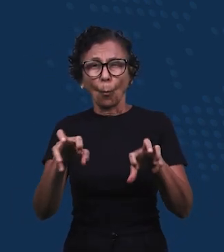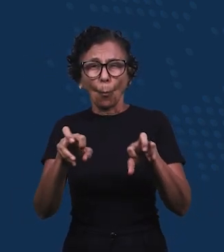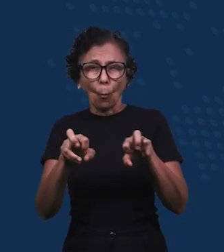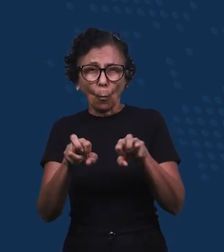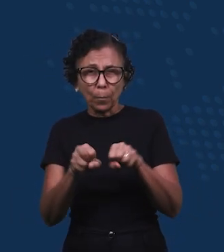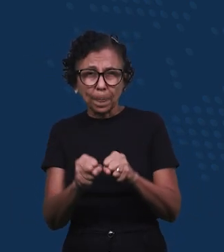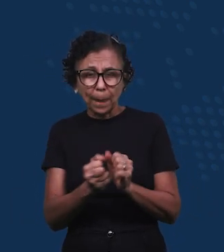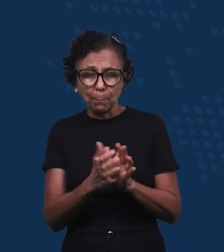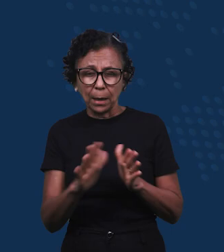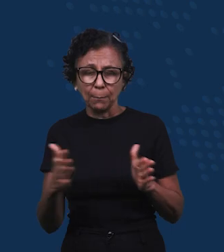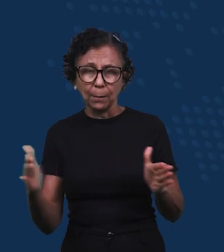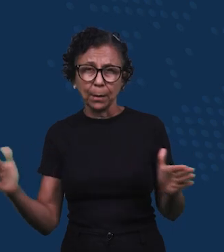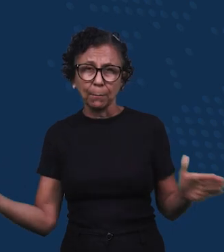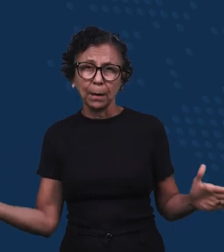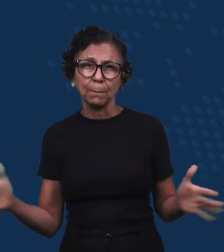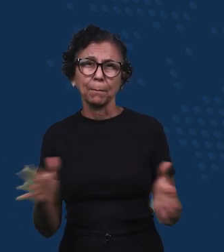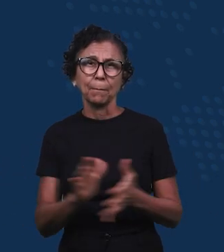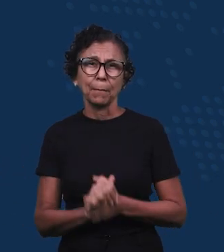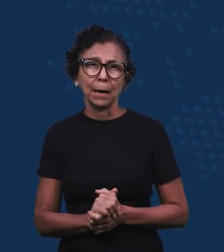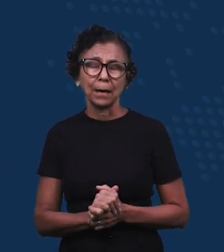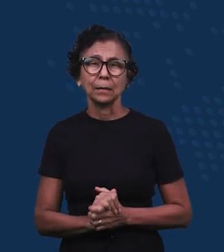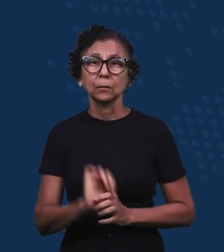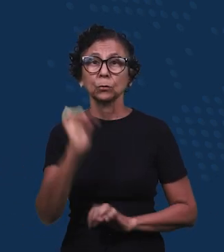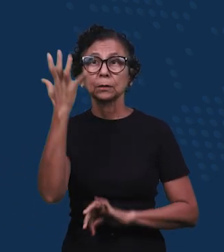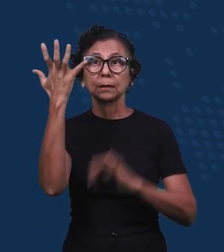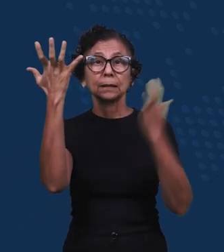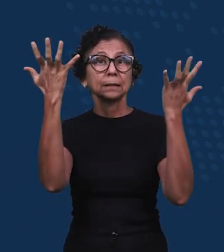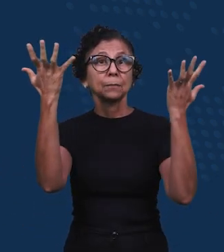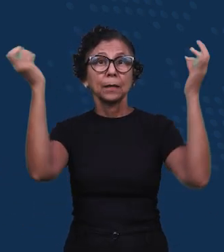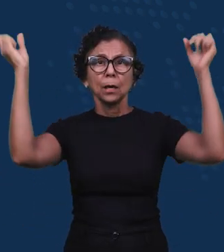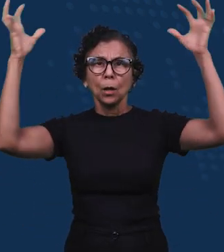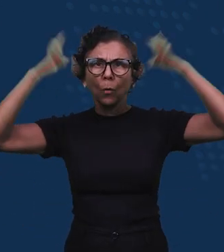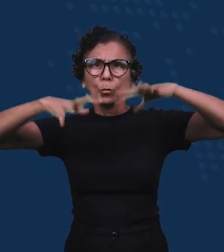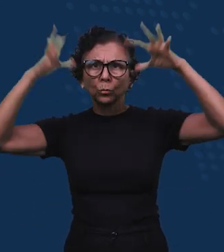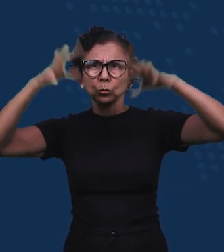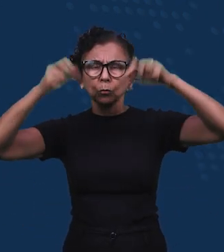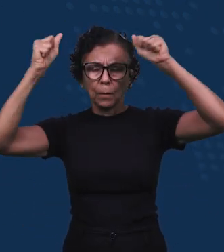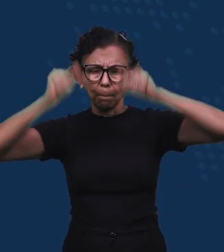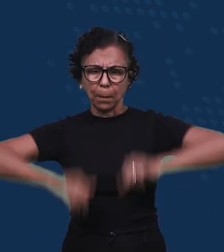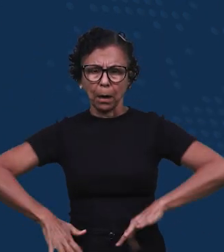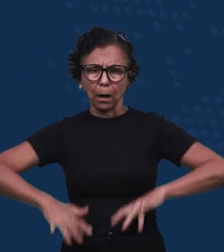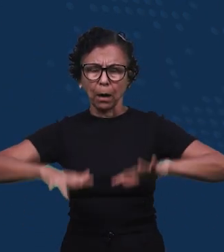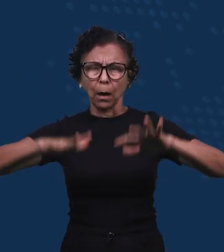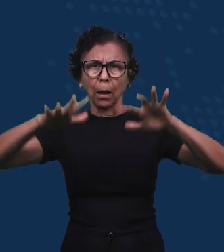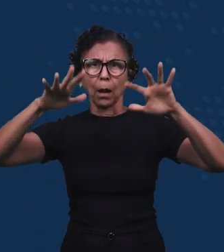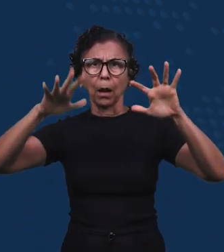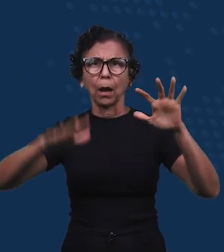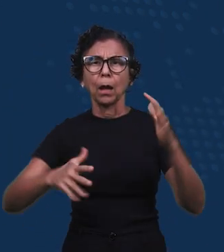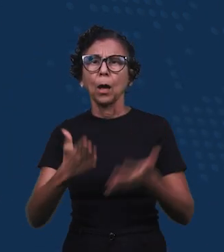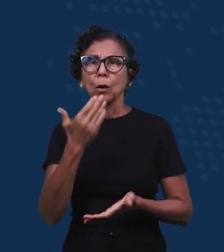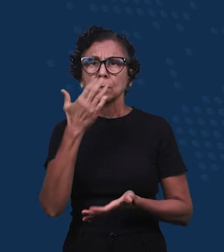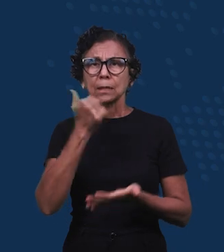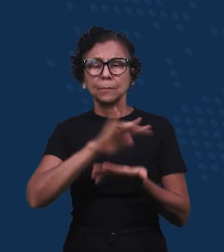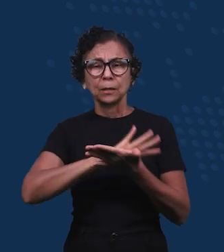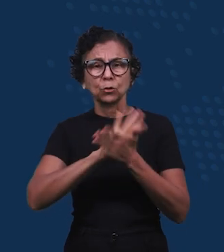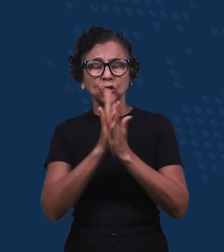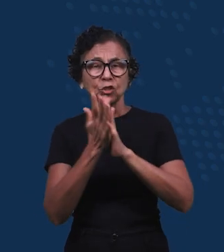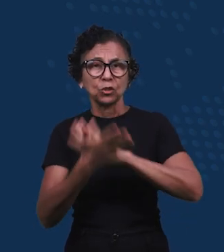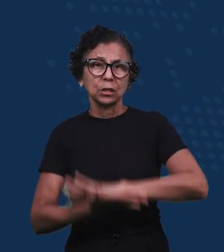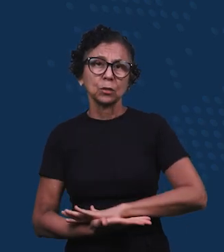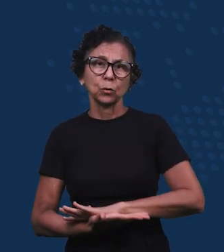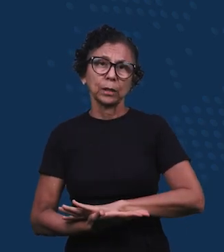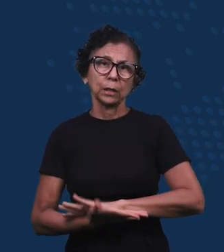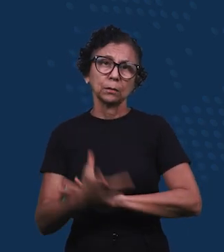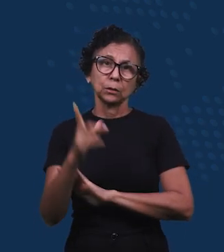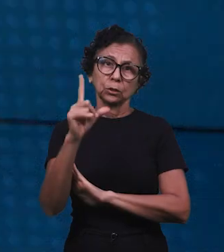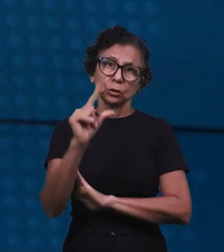as inundações e os desastres naturais estão destruindo plantações e tornando os alimentos cada vez mais escassos